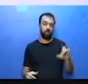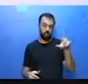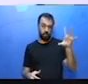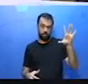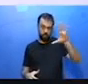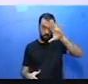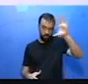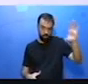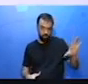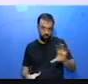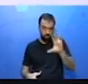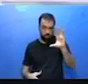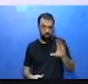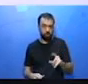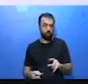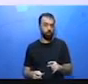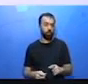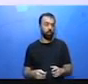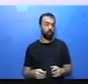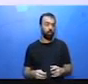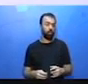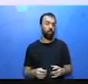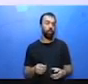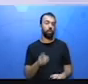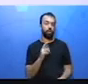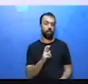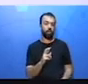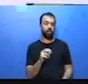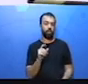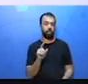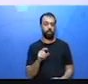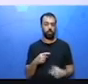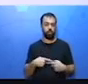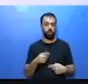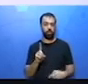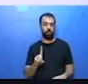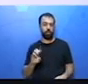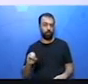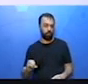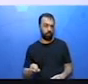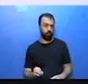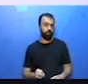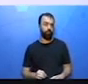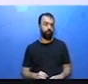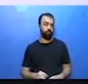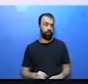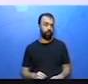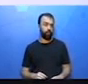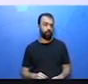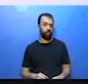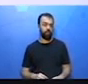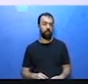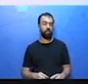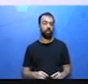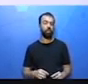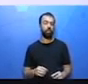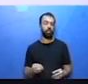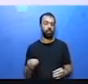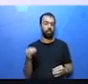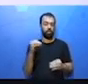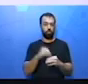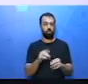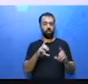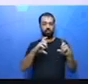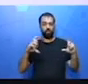A área do círculo maior. O raio é 10. Raio 10. Substituo na